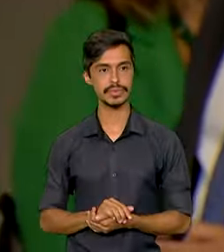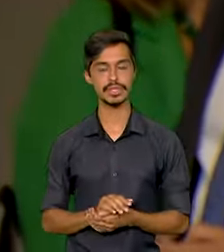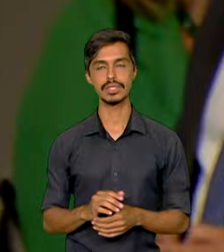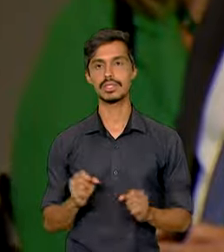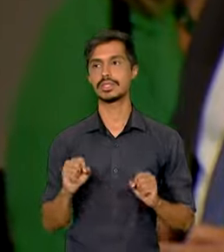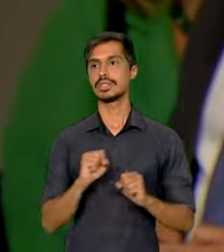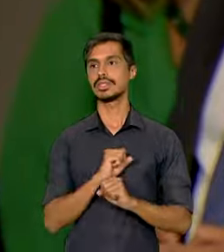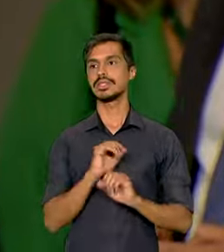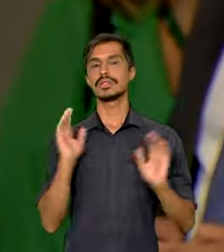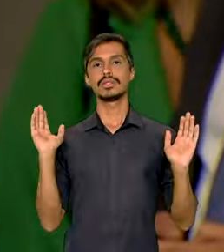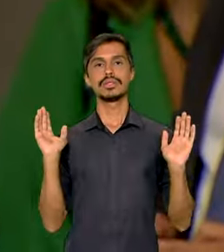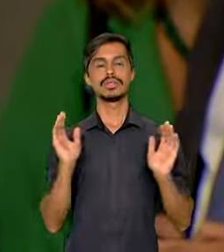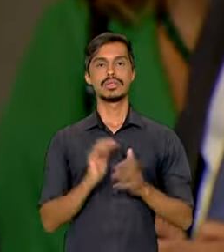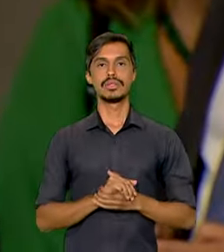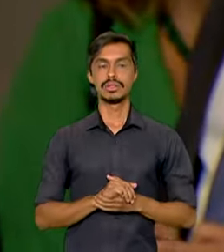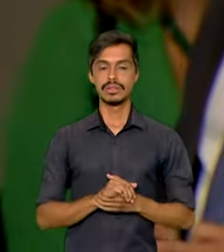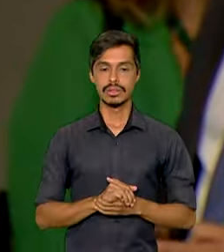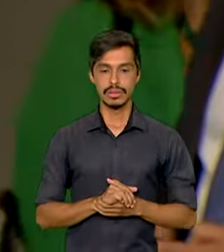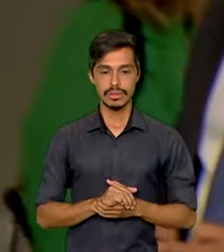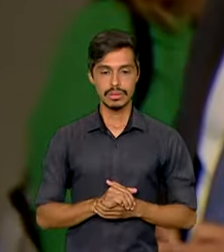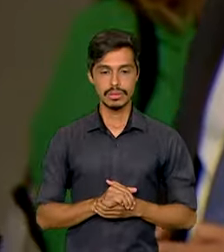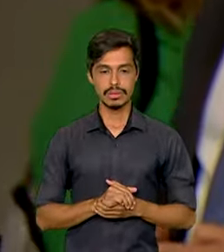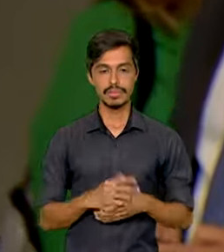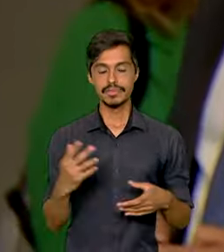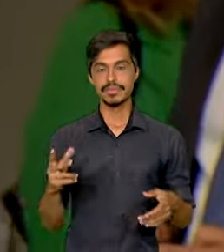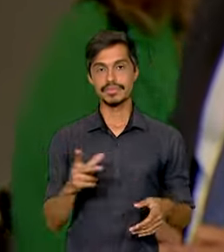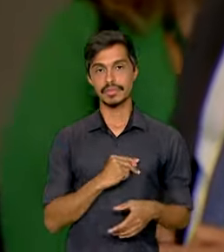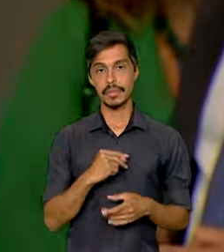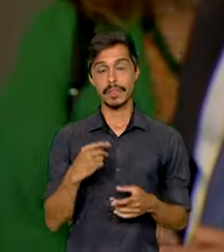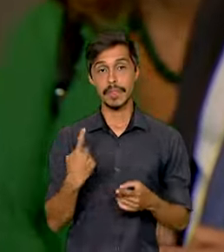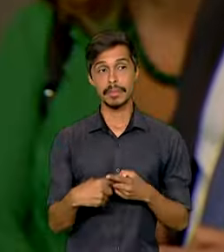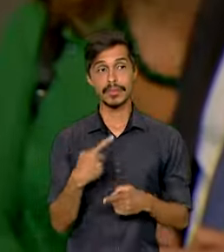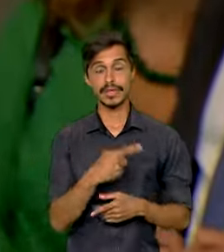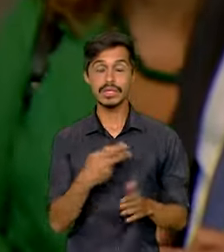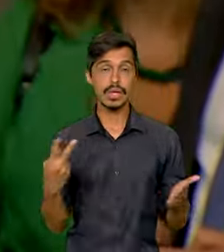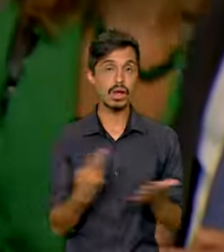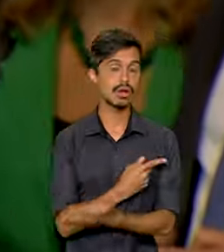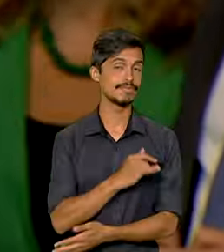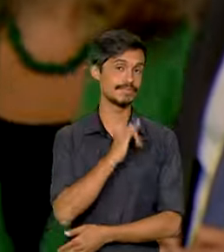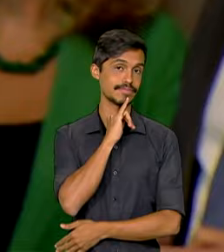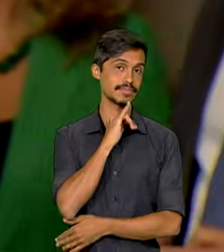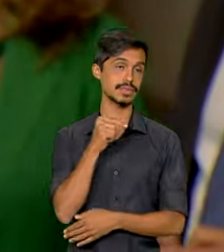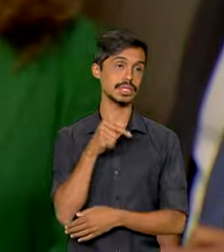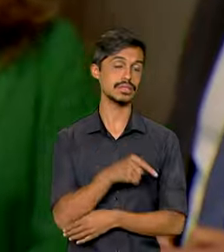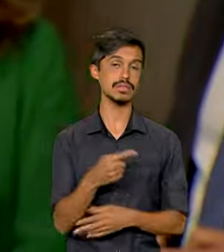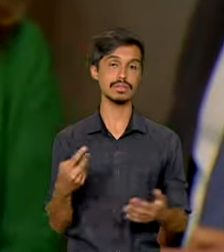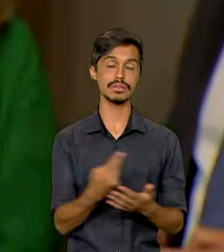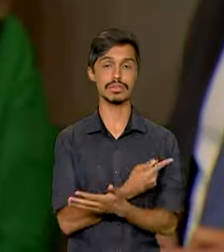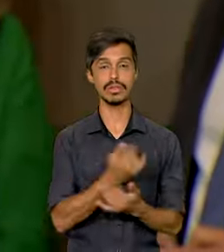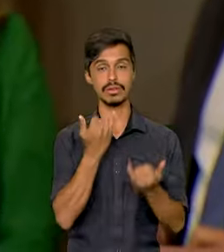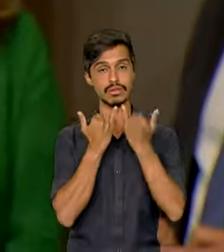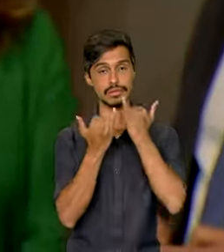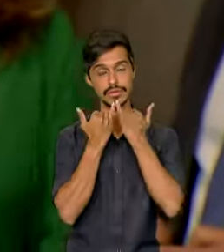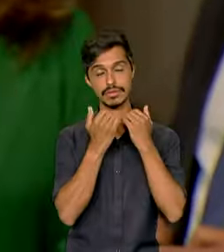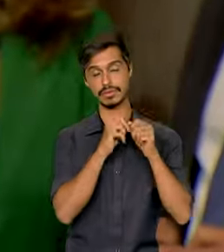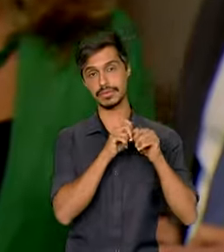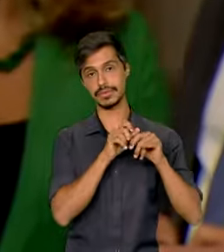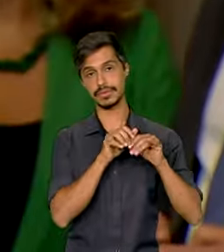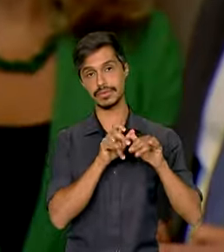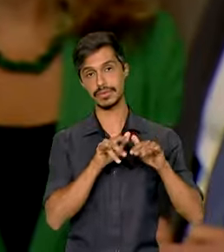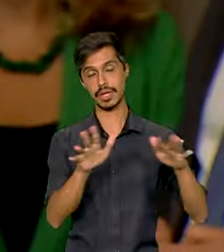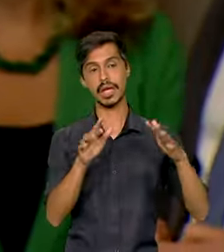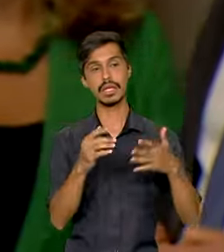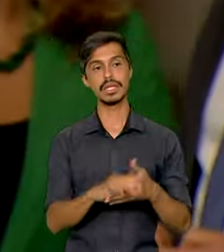incrível, porque muitas vezes, por exemplo, quando ocorre, infelizmente, não é, esse é um dado epidemiológico, e